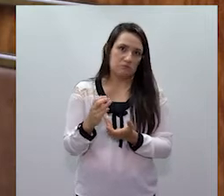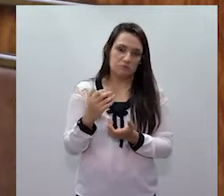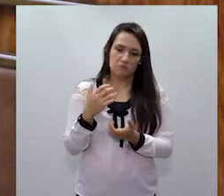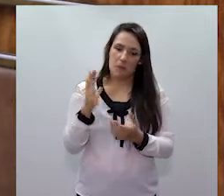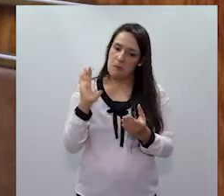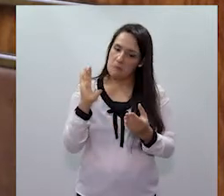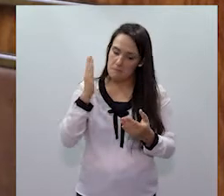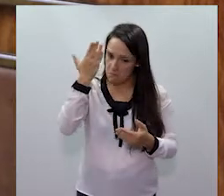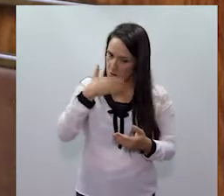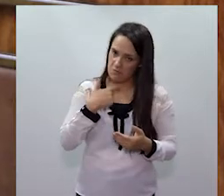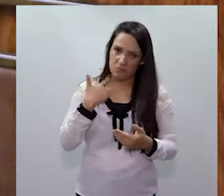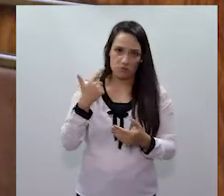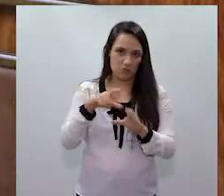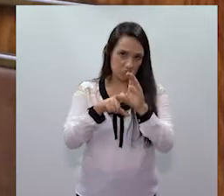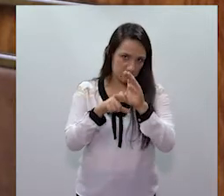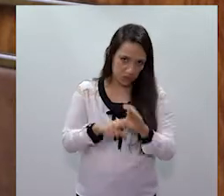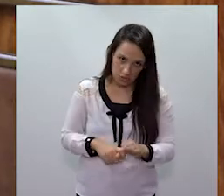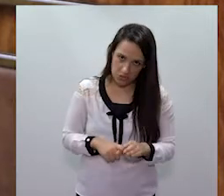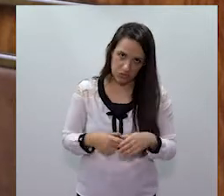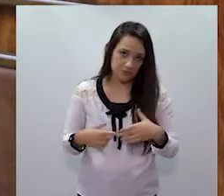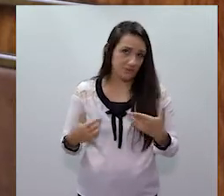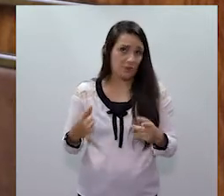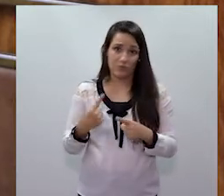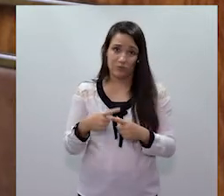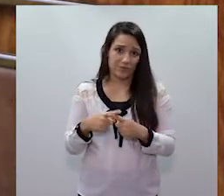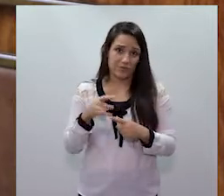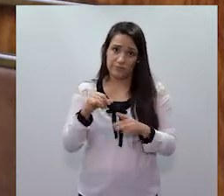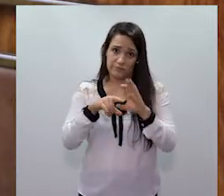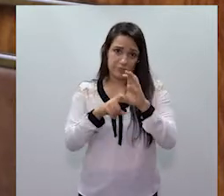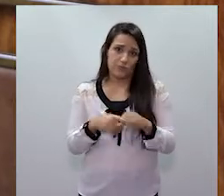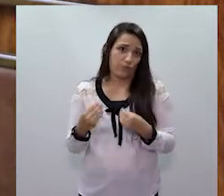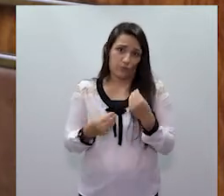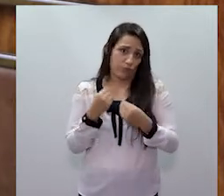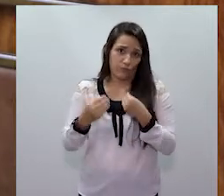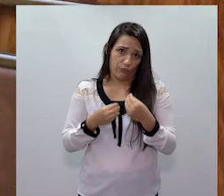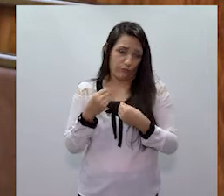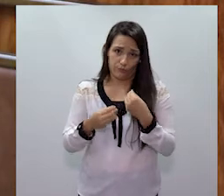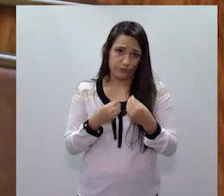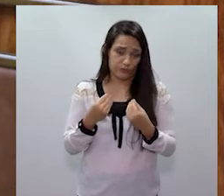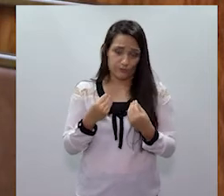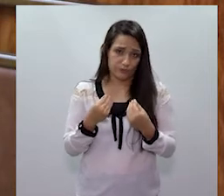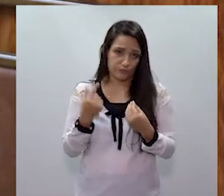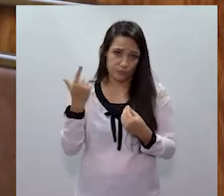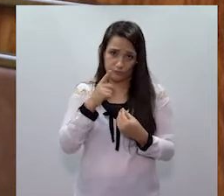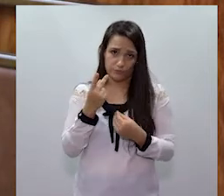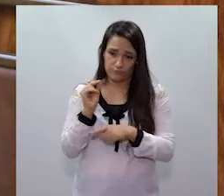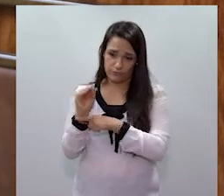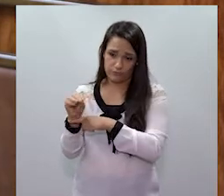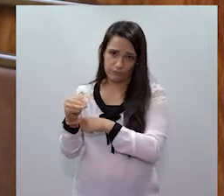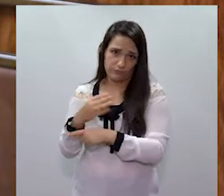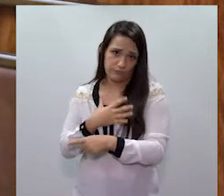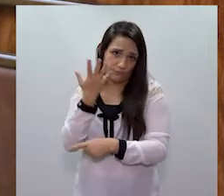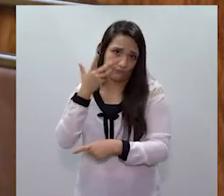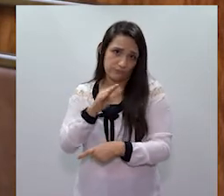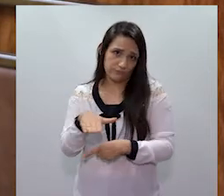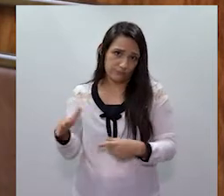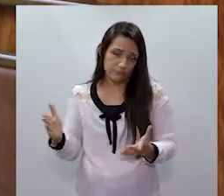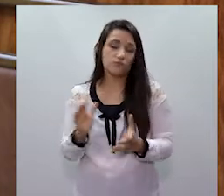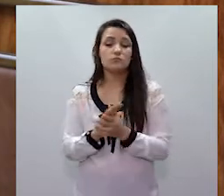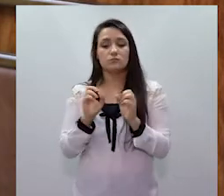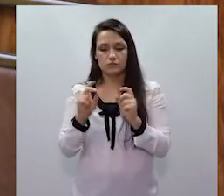está endividado, né, o que iria dificultar aí o propósito de sustentar mais um filho,